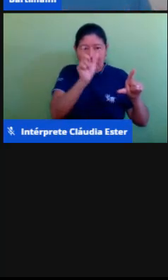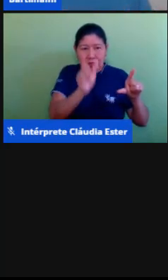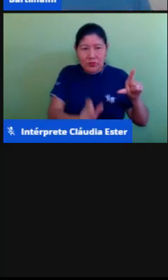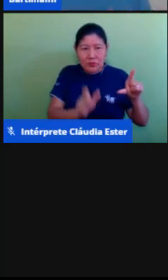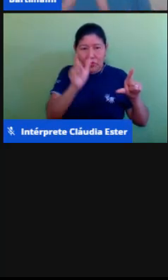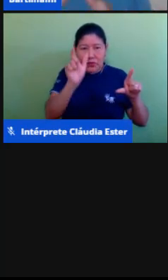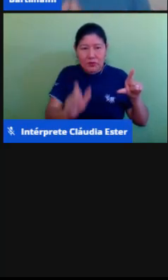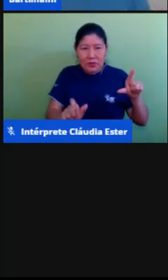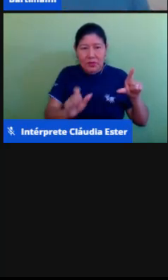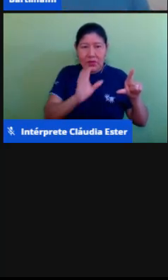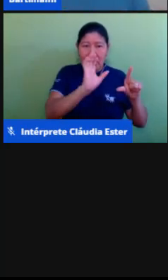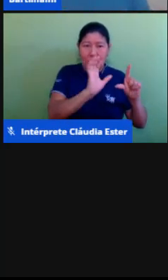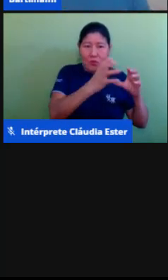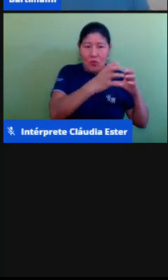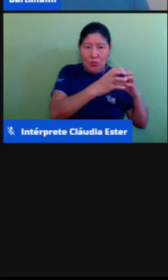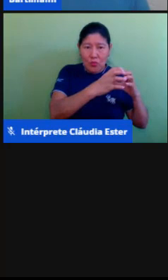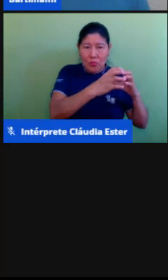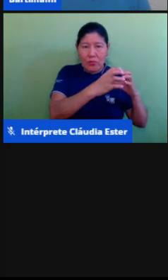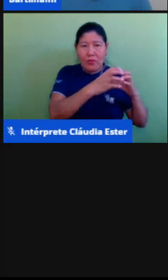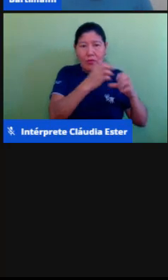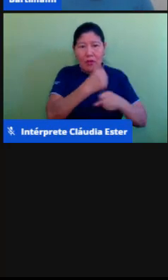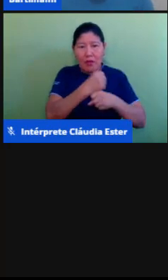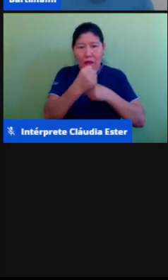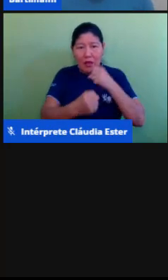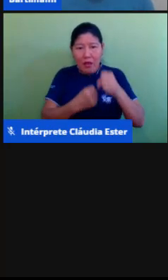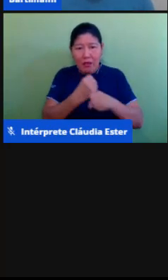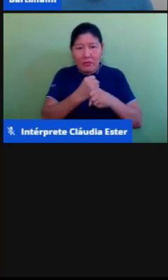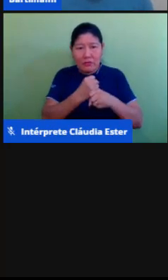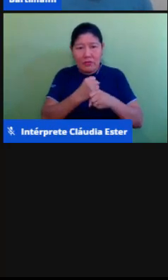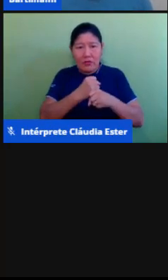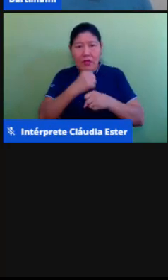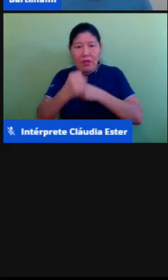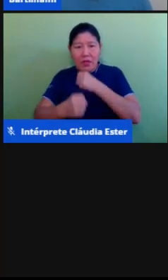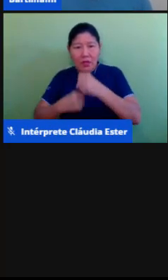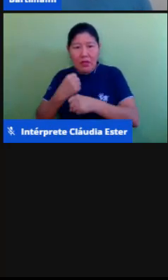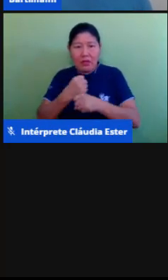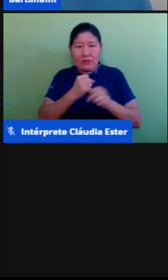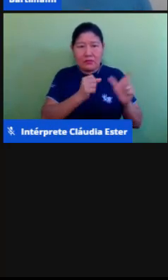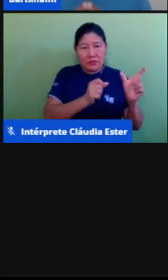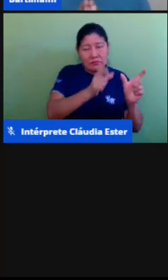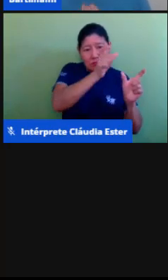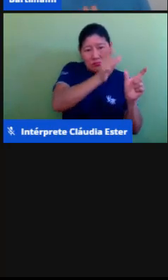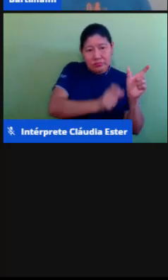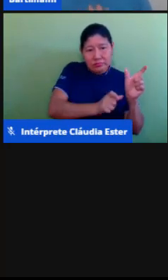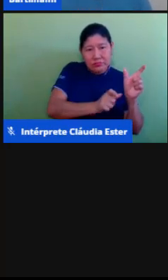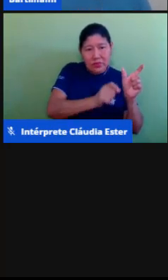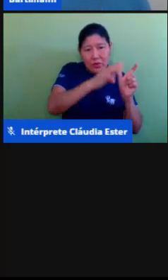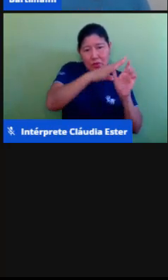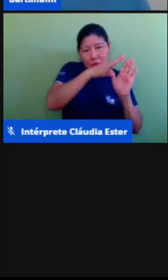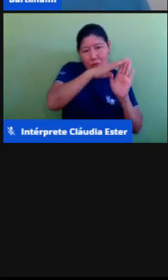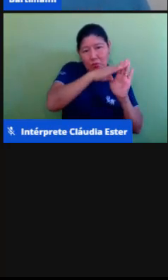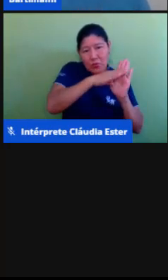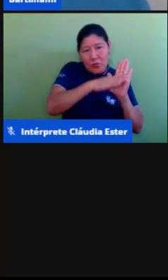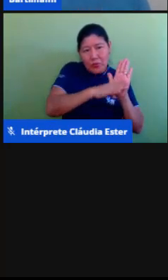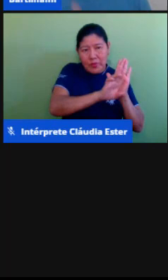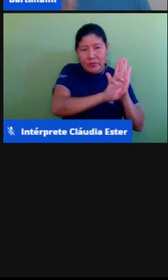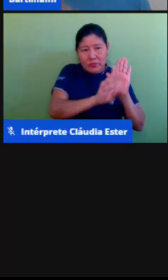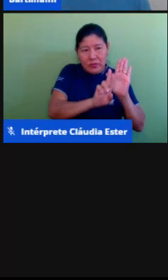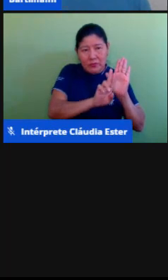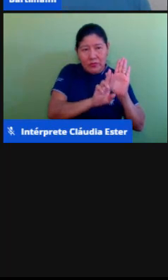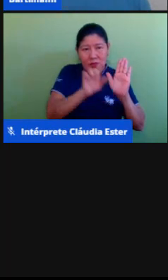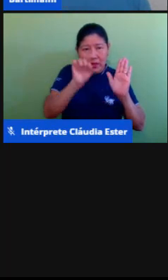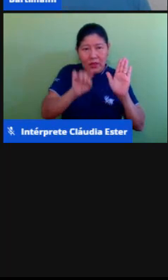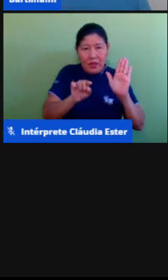de 1985 e o ano de 2019. Eu fiz um recorte para mostrar isso para vocês. Mas quando você pedir estatística, ele